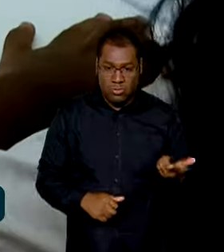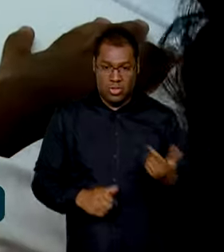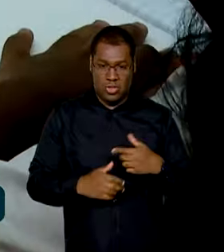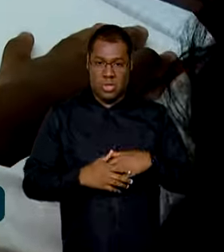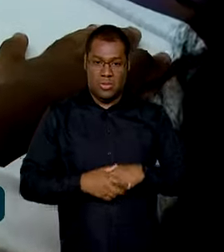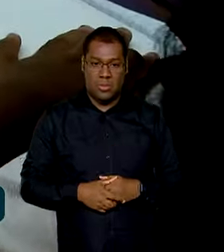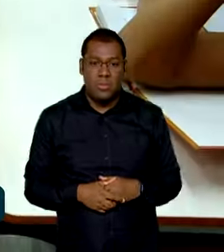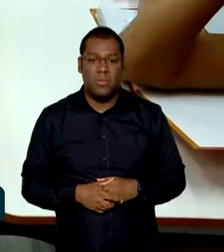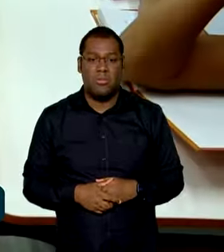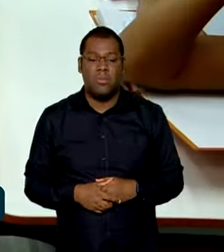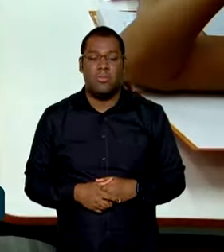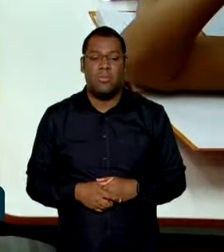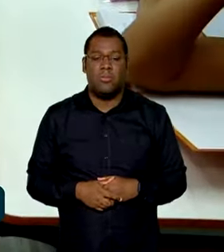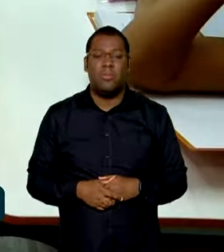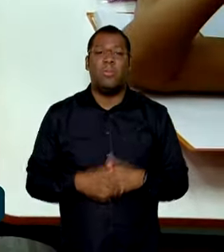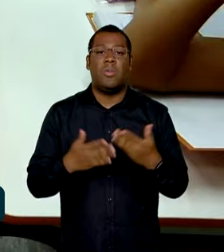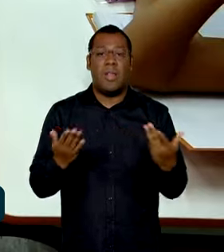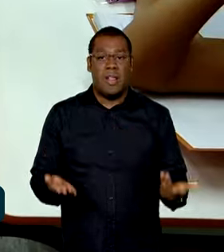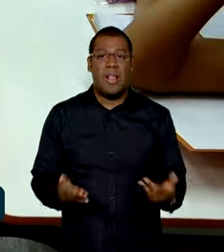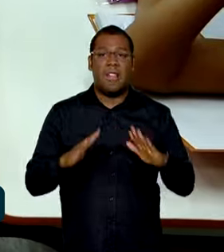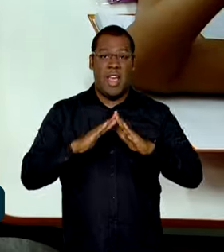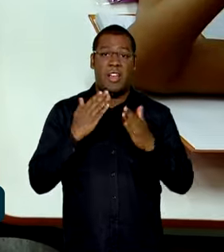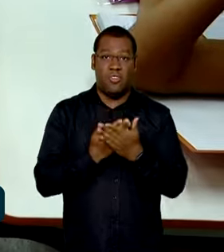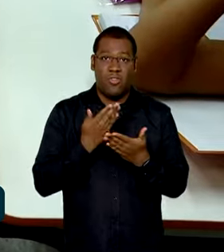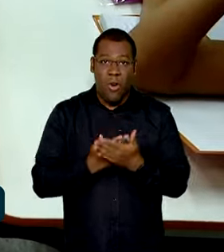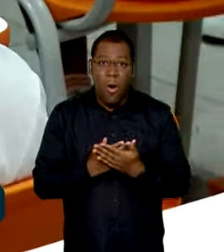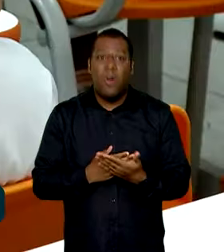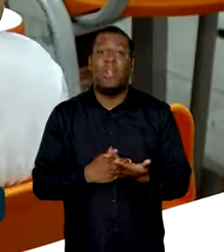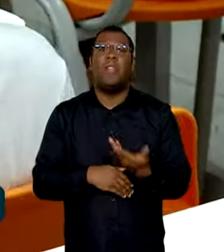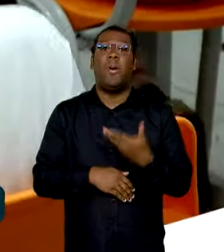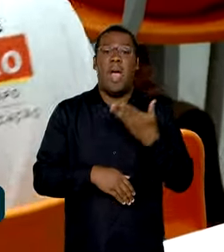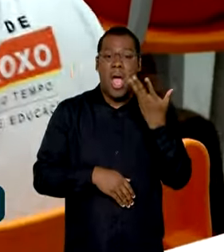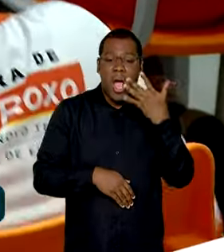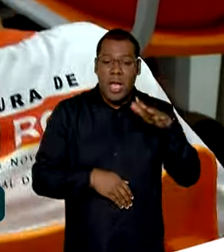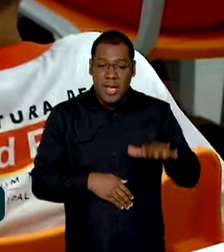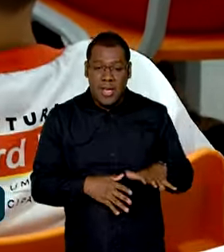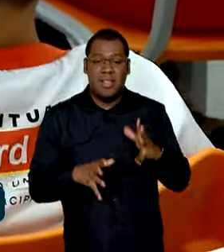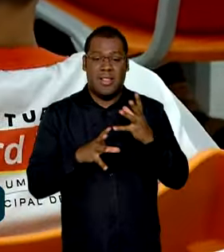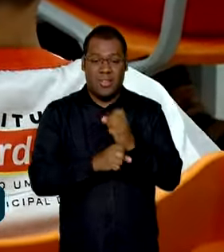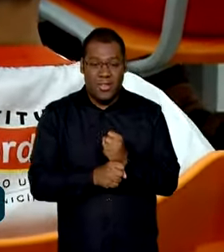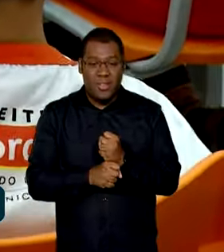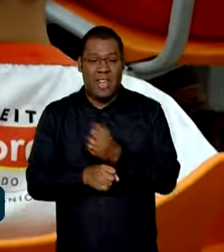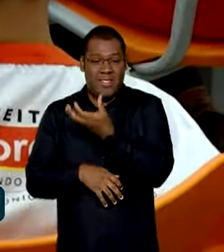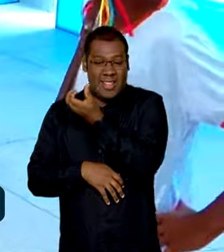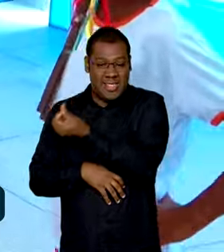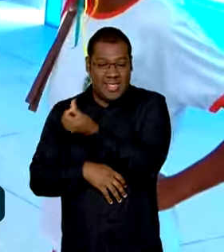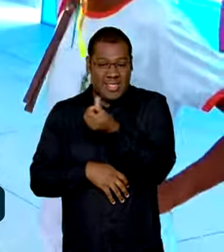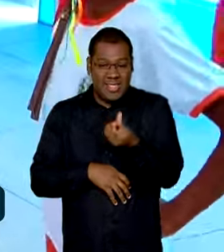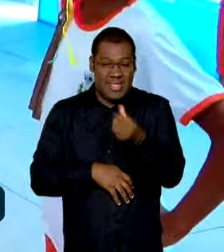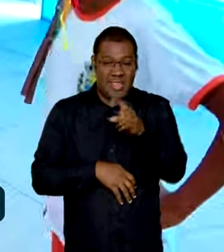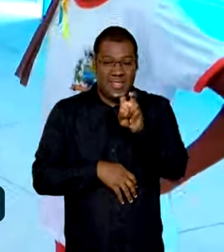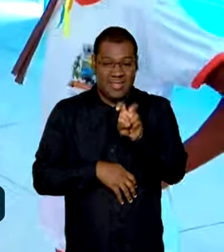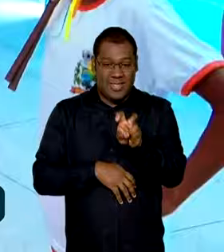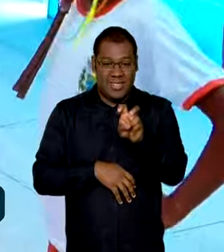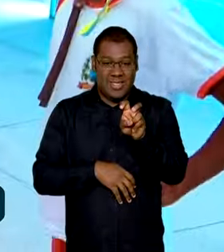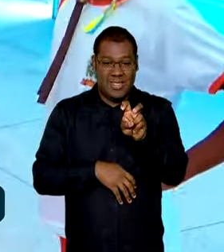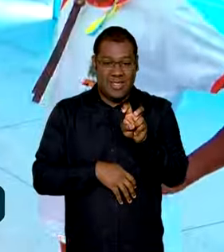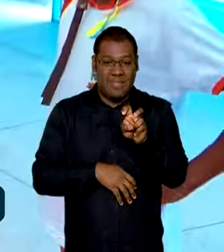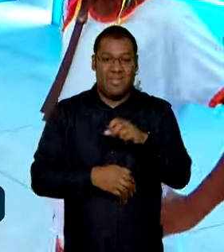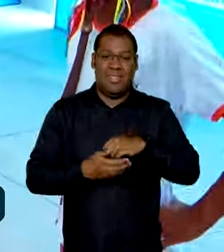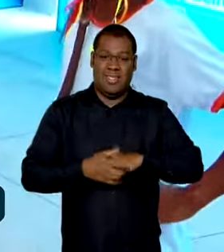uma boa educação para 670 crianças do primeiro grau. Conhecimento e sensibilidade.